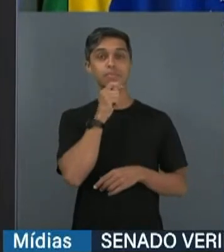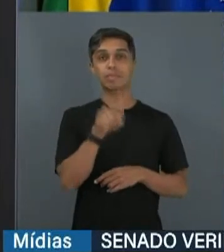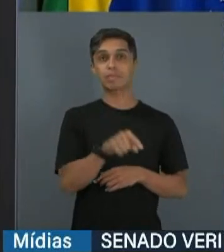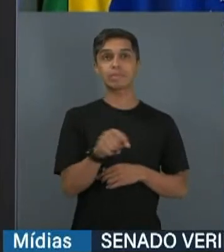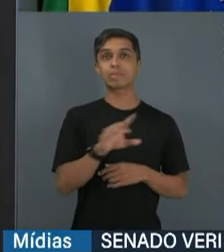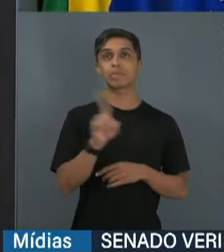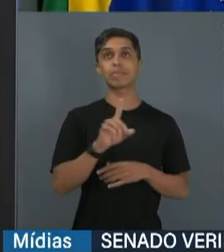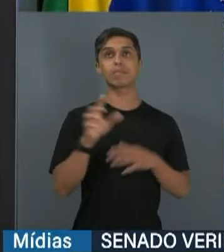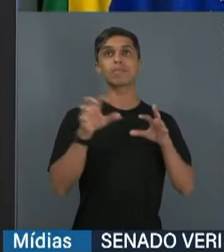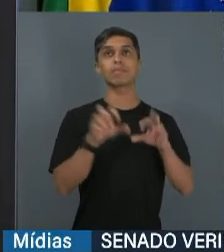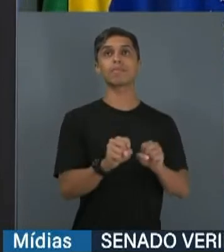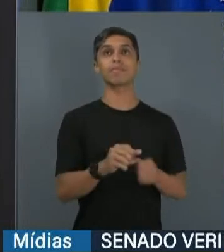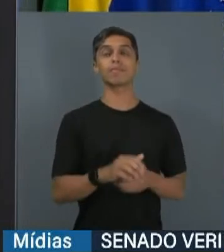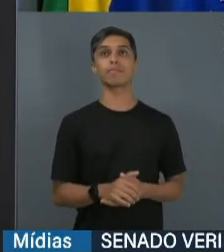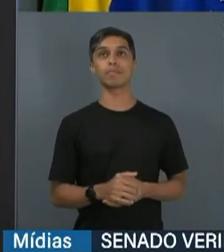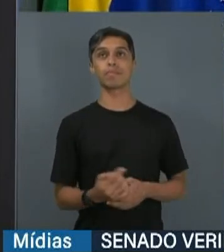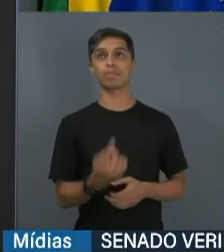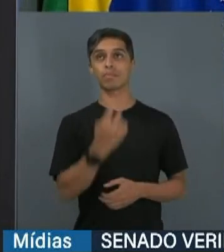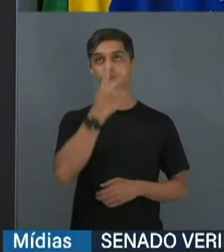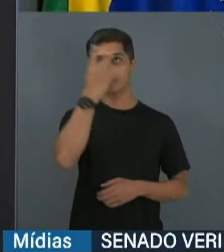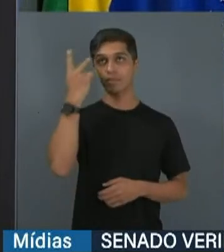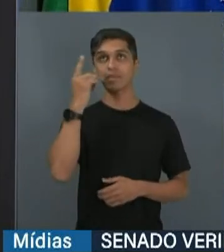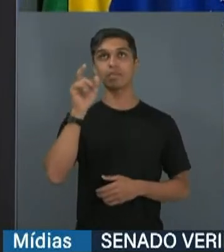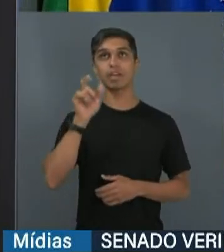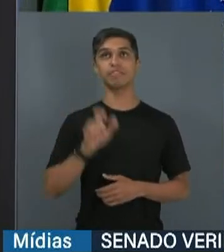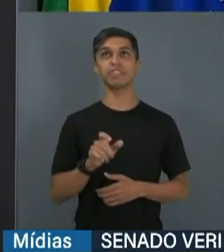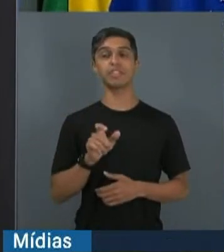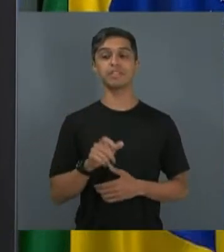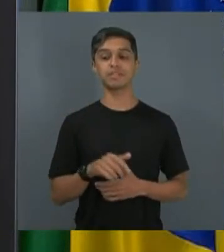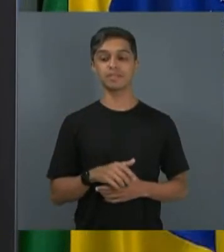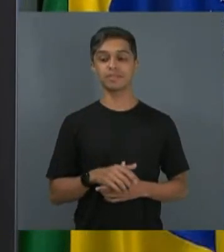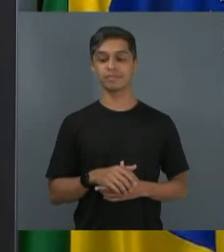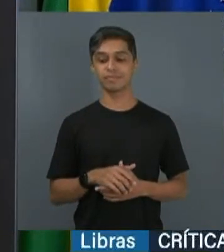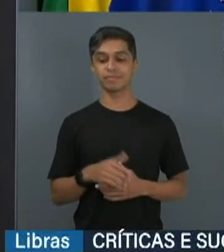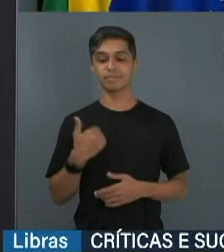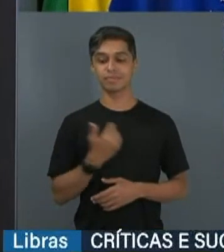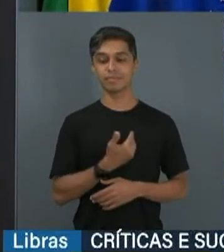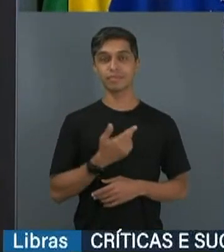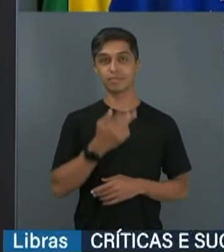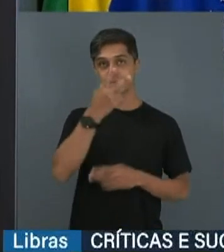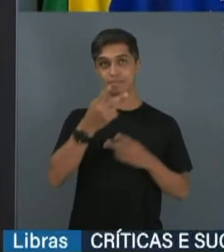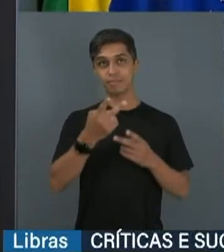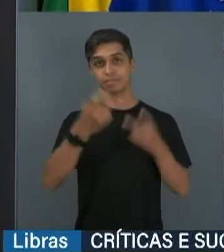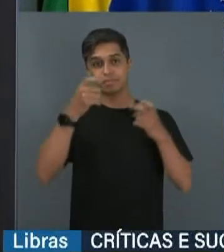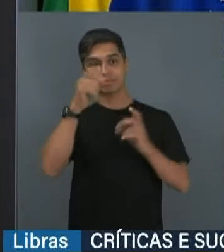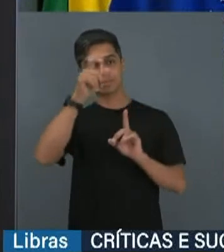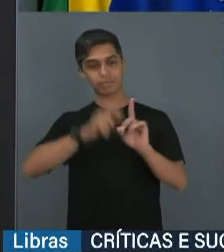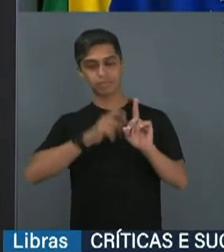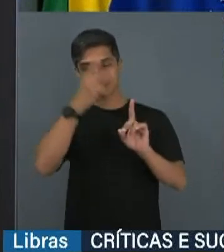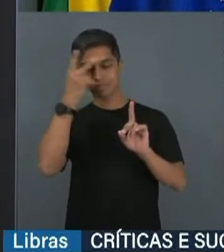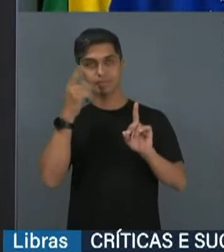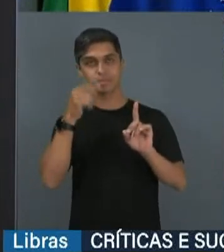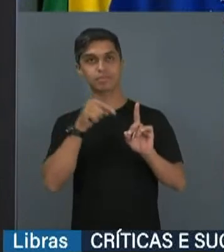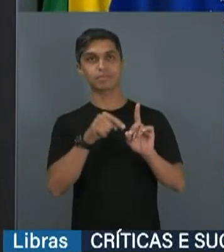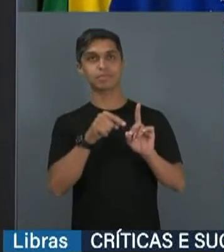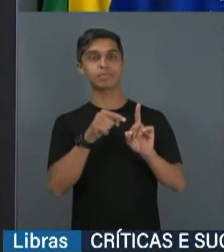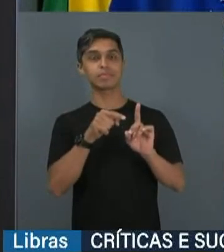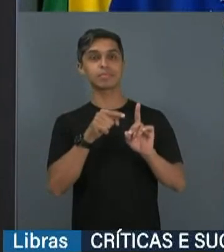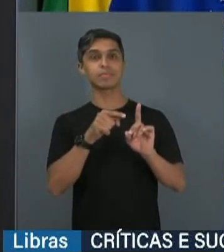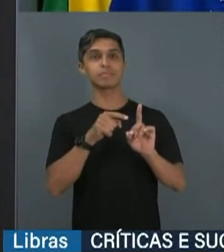aberto e tudo. Um torcedor foi identificado no reconhecimento facial, estava dentro do estádio já,